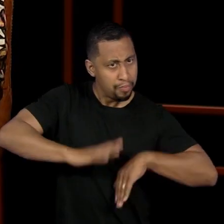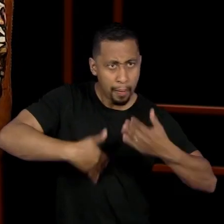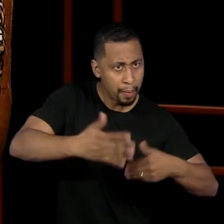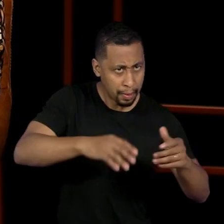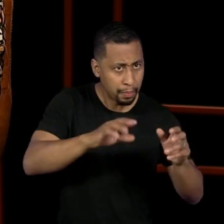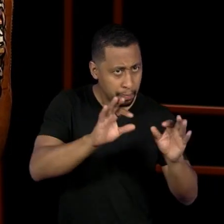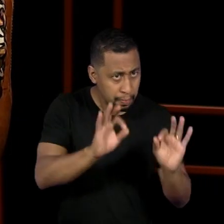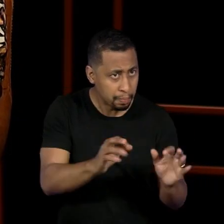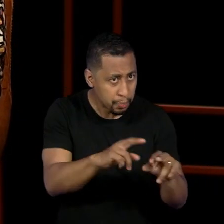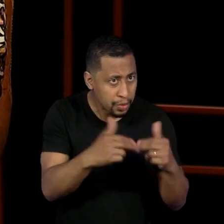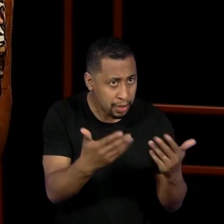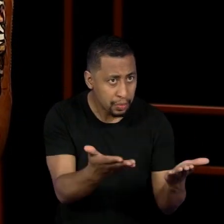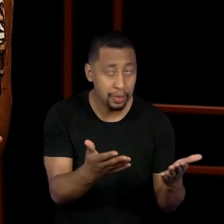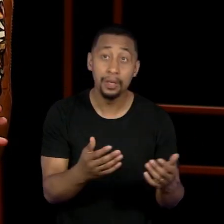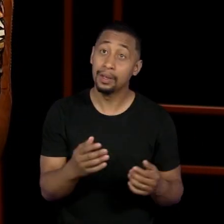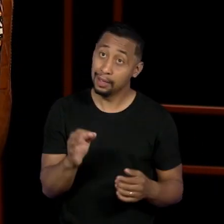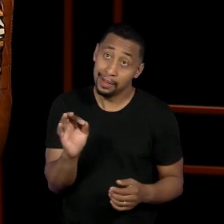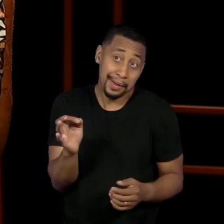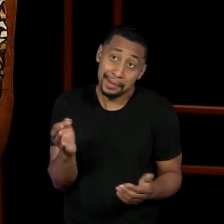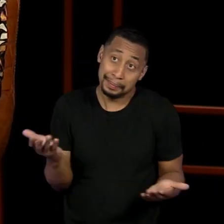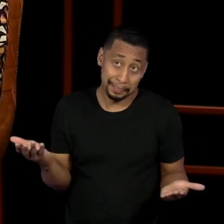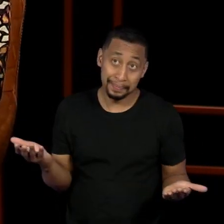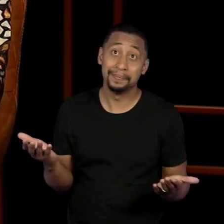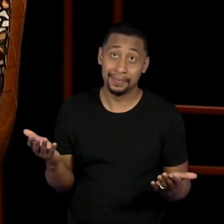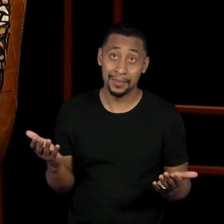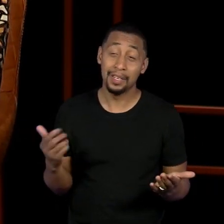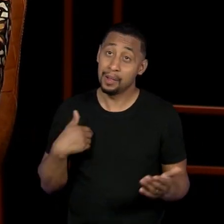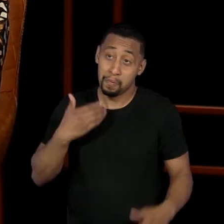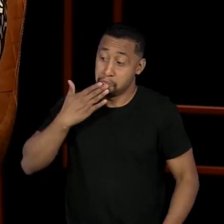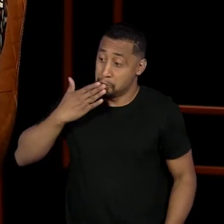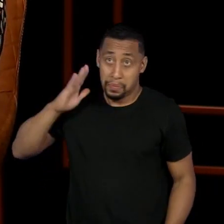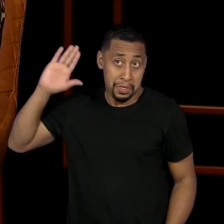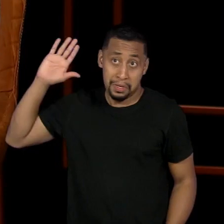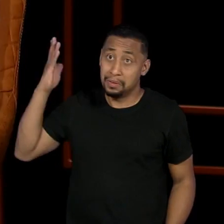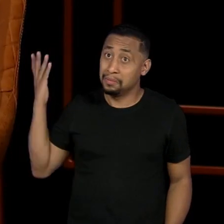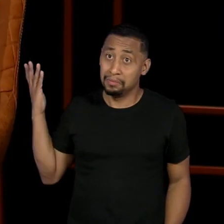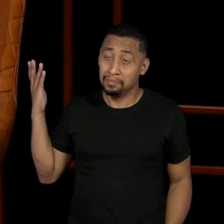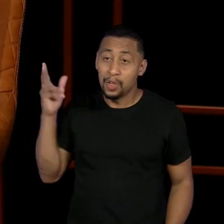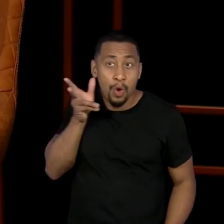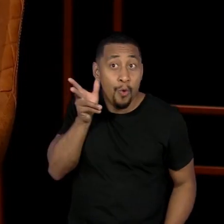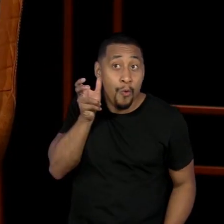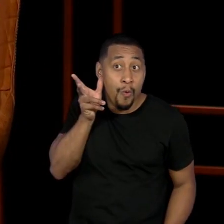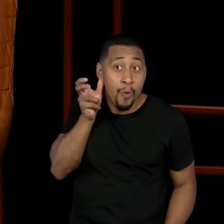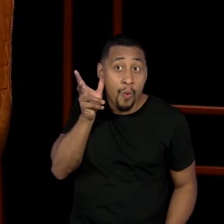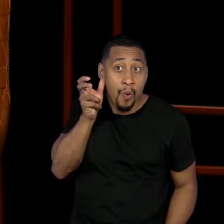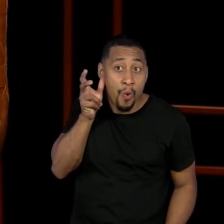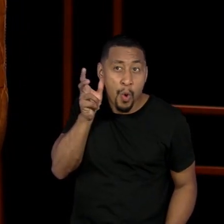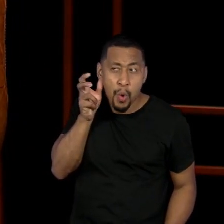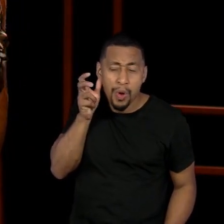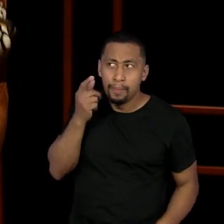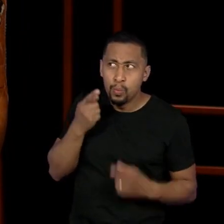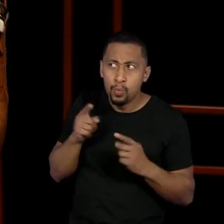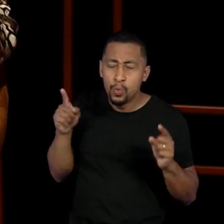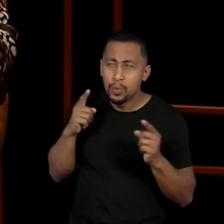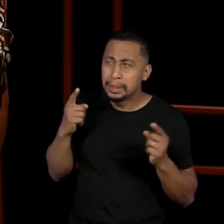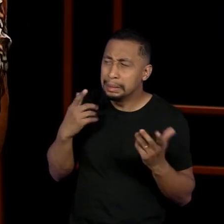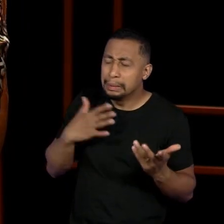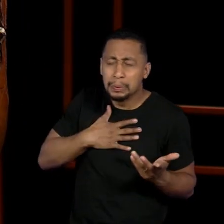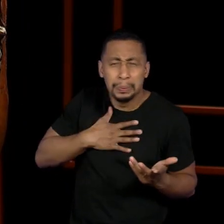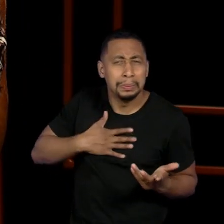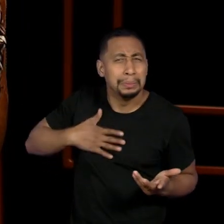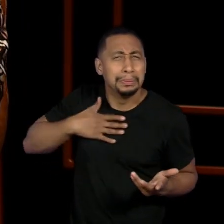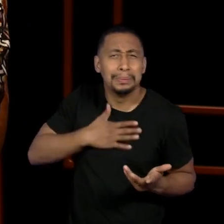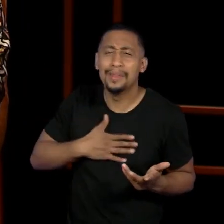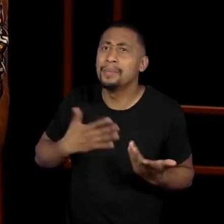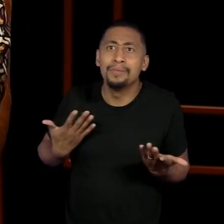chegou a hora de vir, não havia... As pessoas, vais lá chamar o Wagner Tiso, olha, vê lá se trazes também o